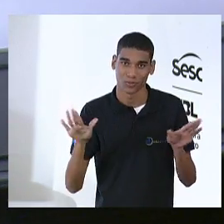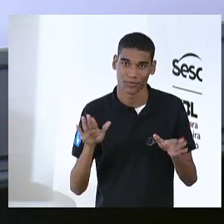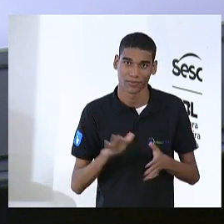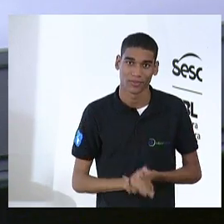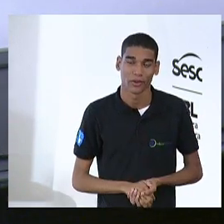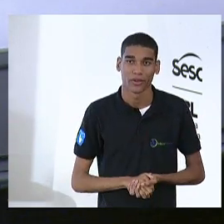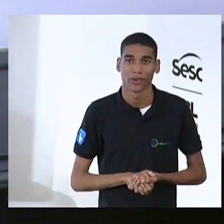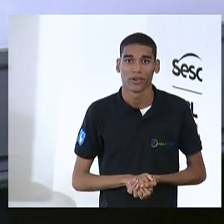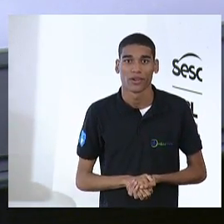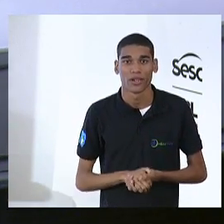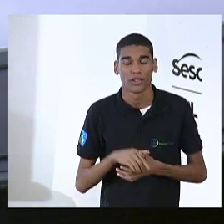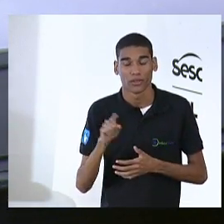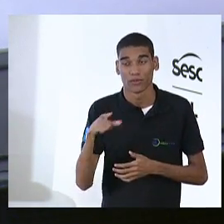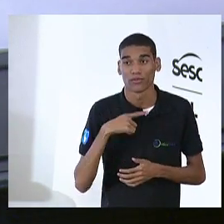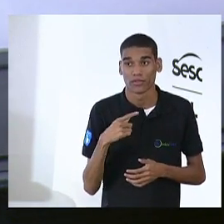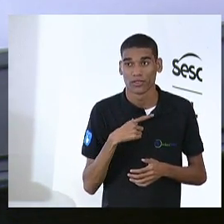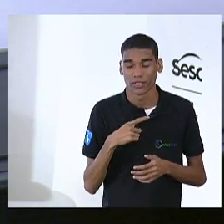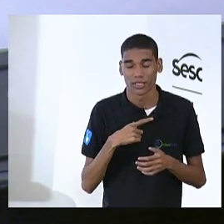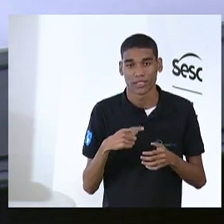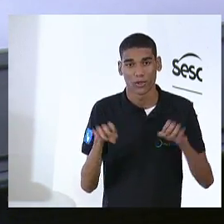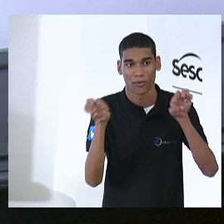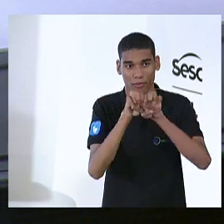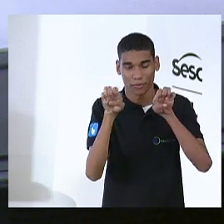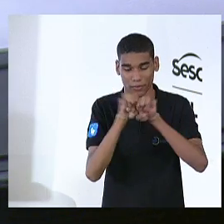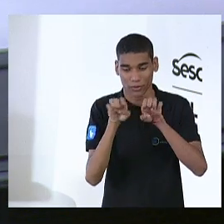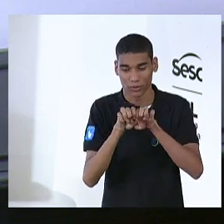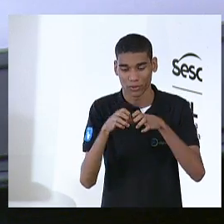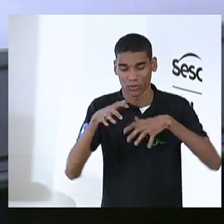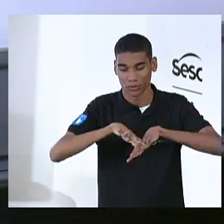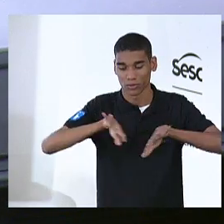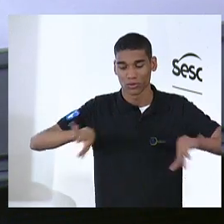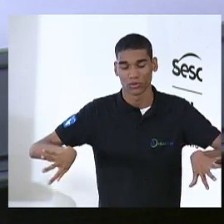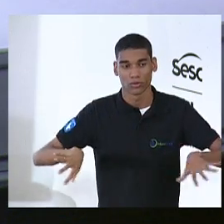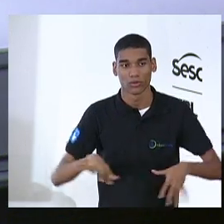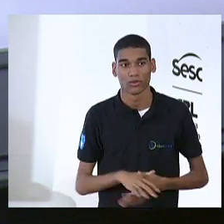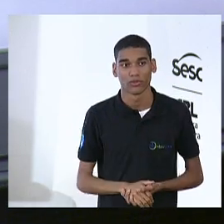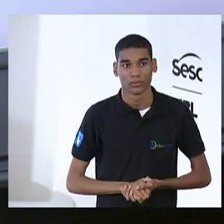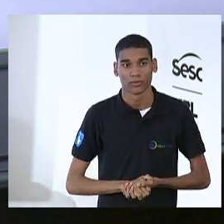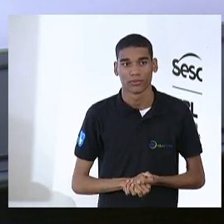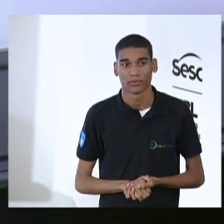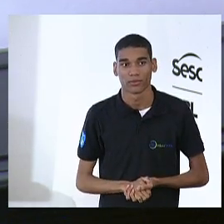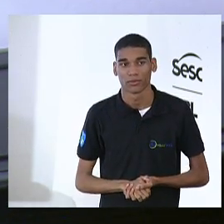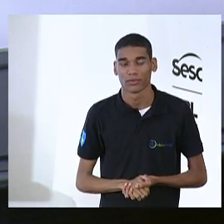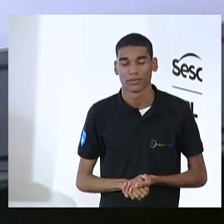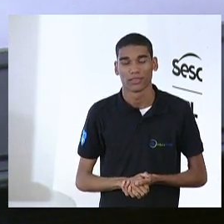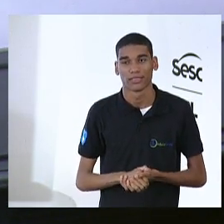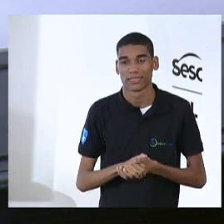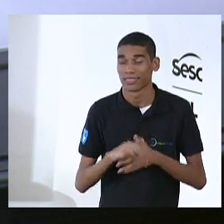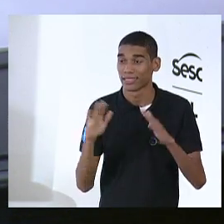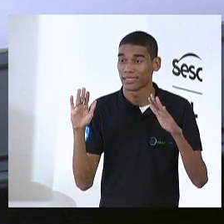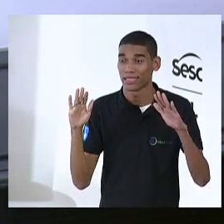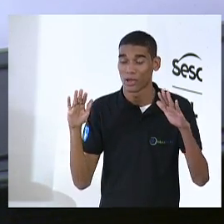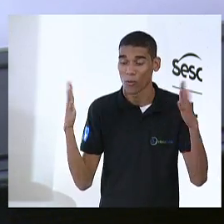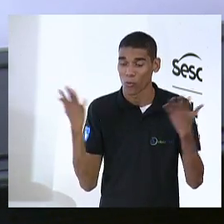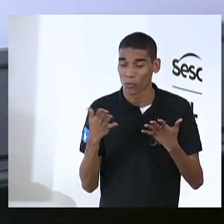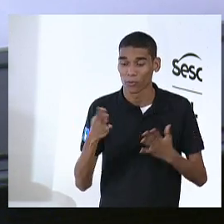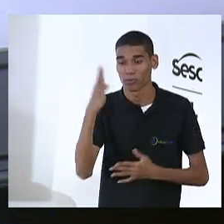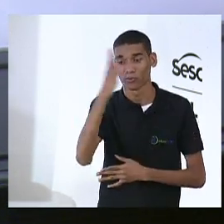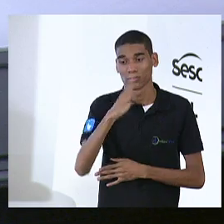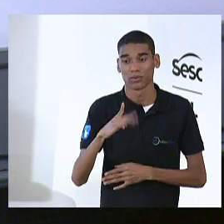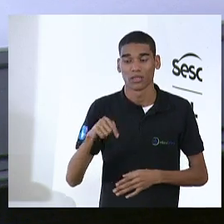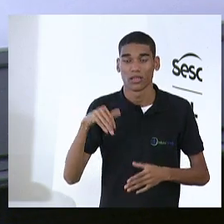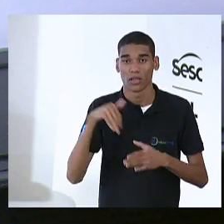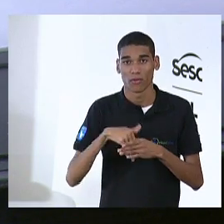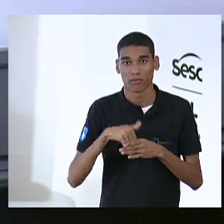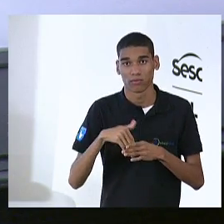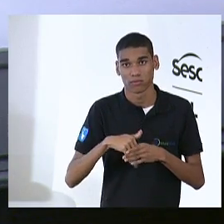1945. Né? Então, você tem uma arquitetura da exclusão, né, que é secular no Brasil, que passa pelo voto, pela exclusão